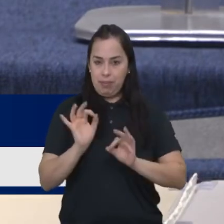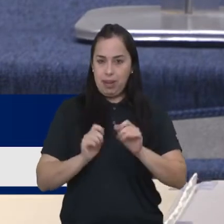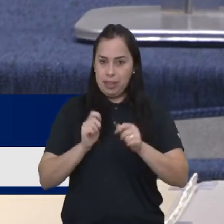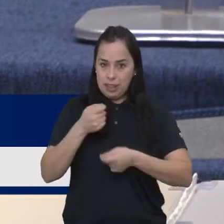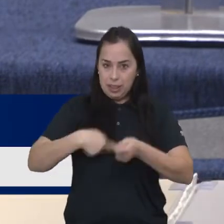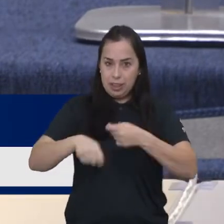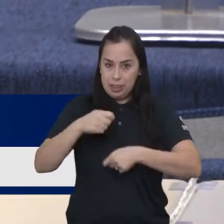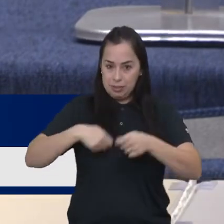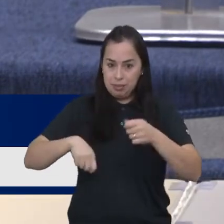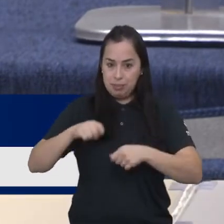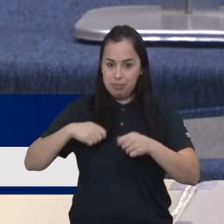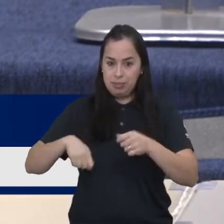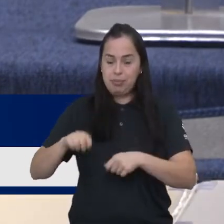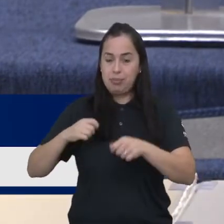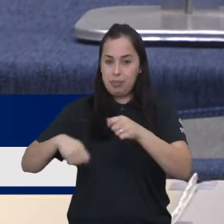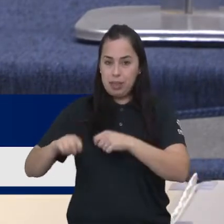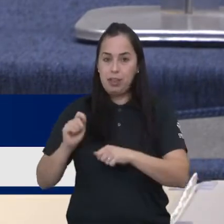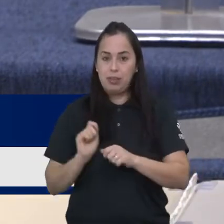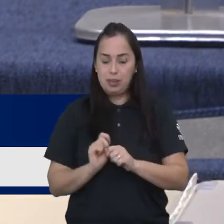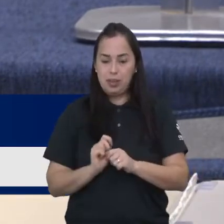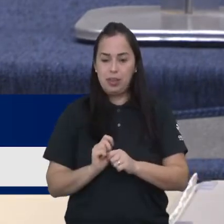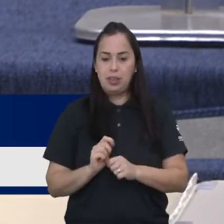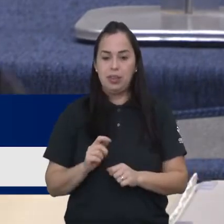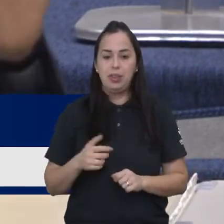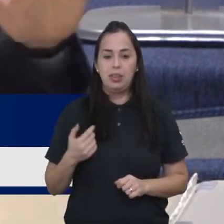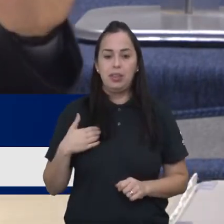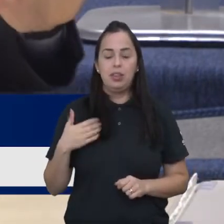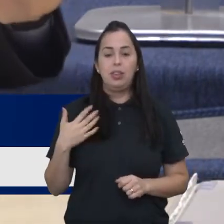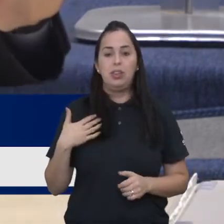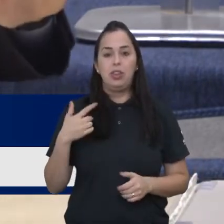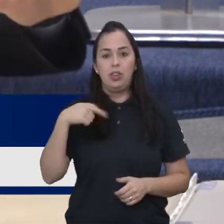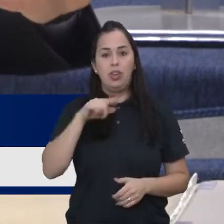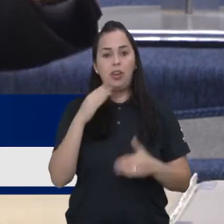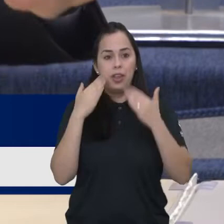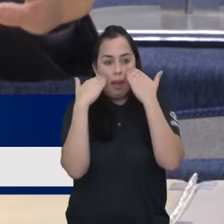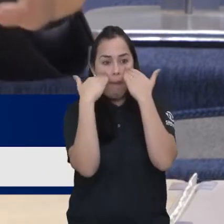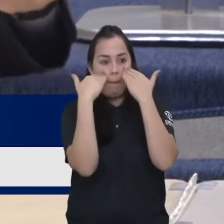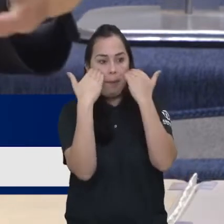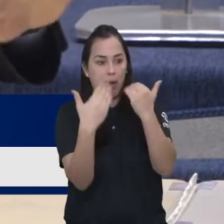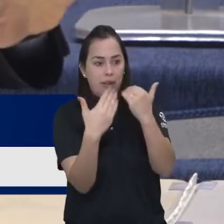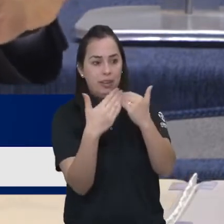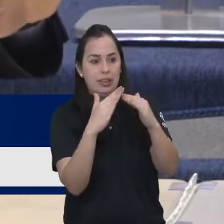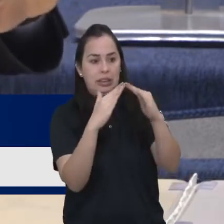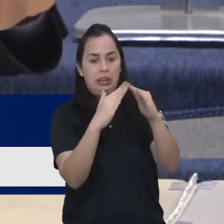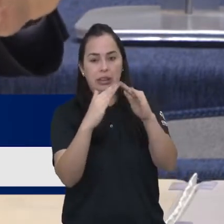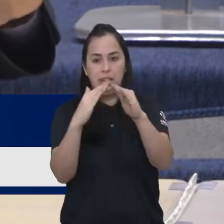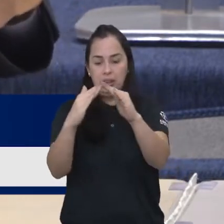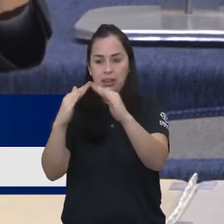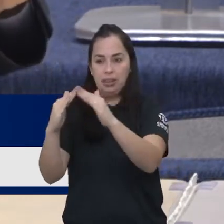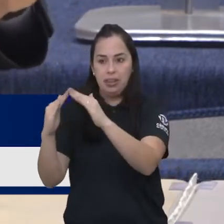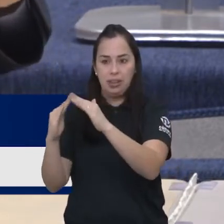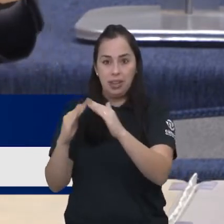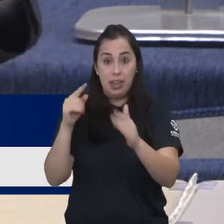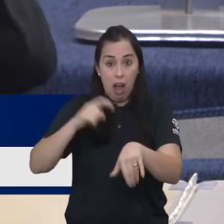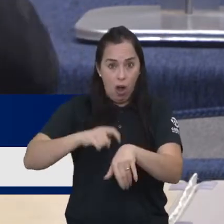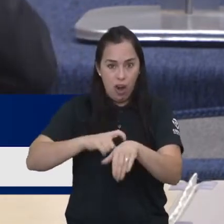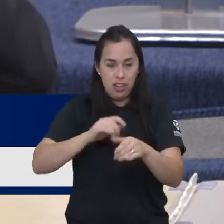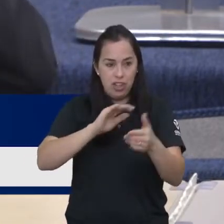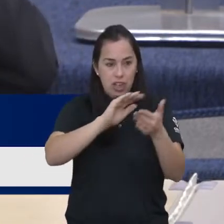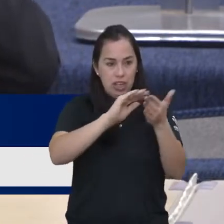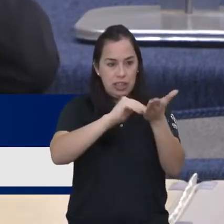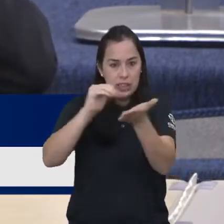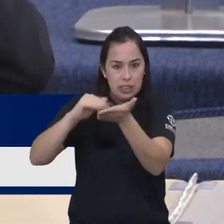os escombros. A gente acaba ficando administrando os escombros. A gente é a cara pública do Estado lá na hora da